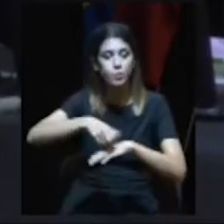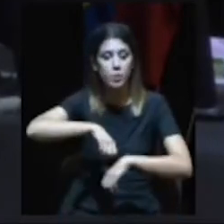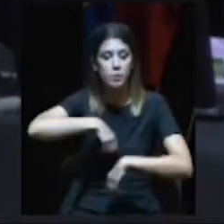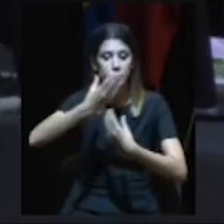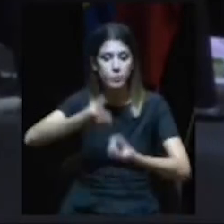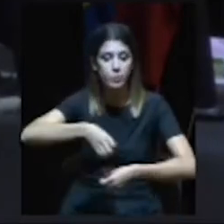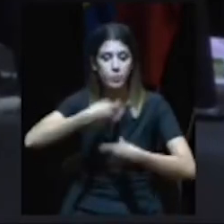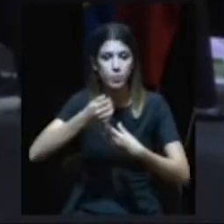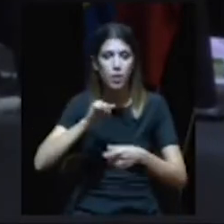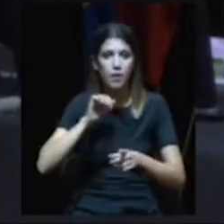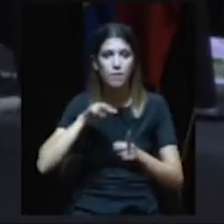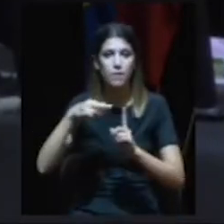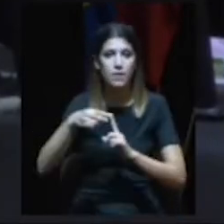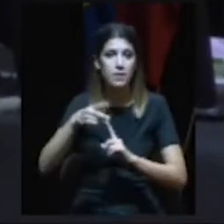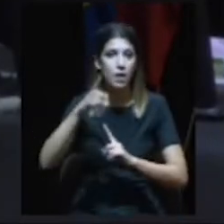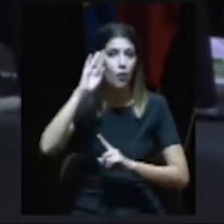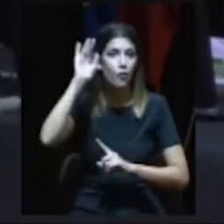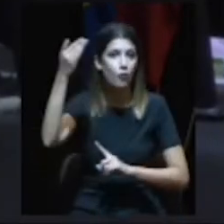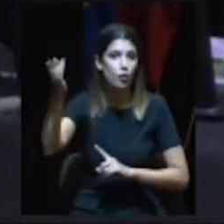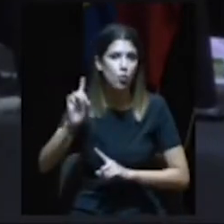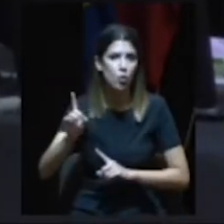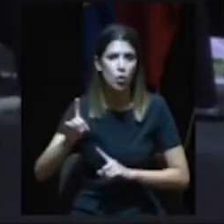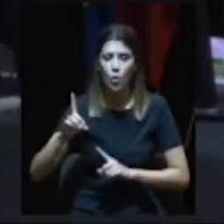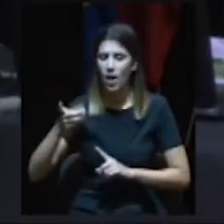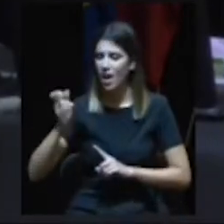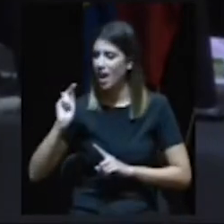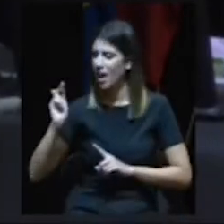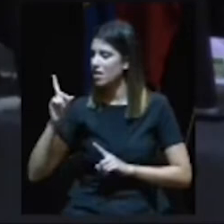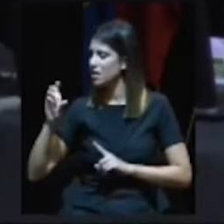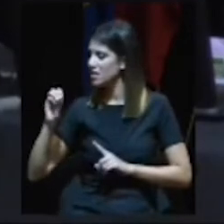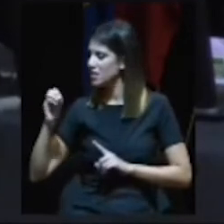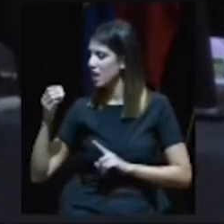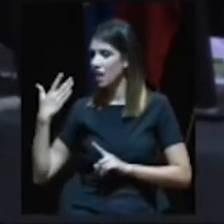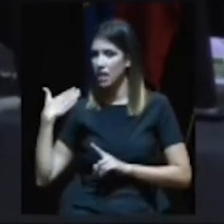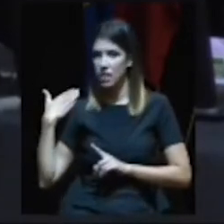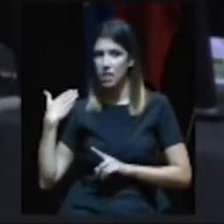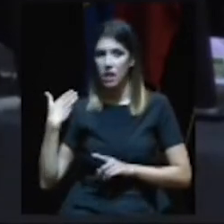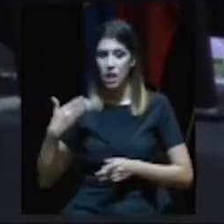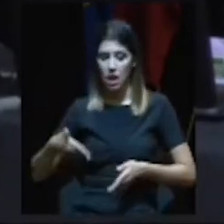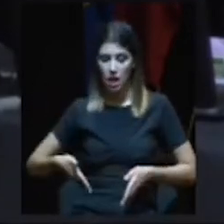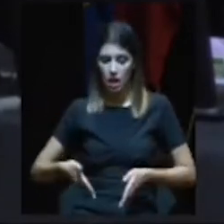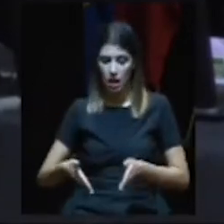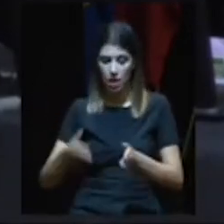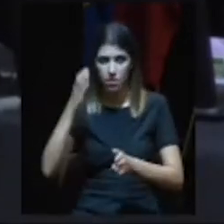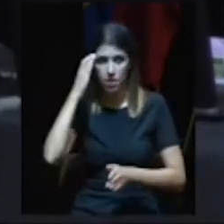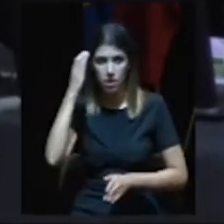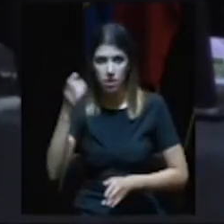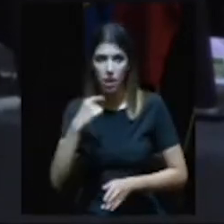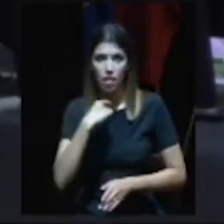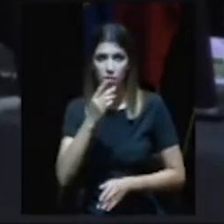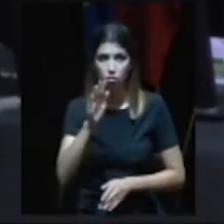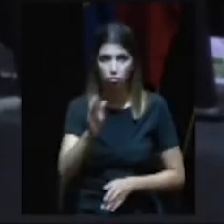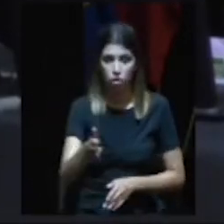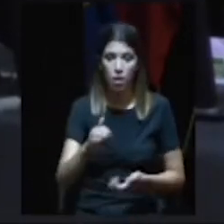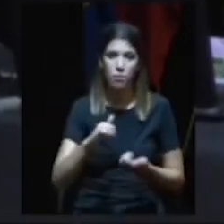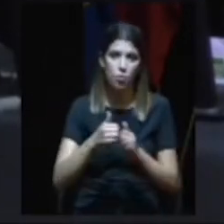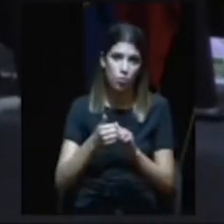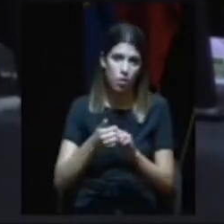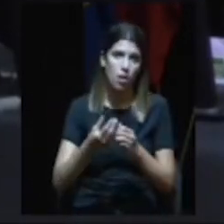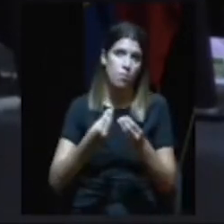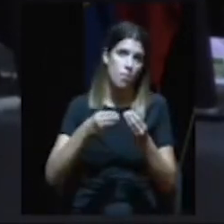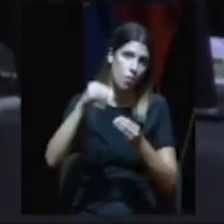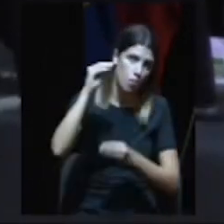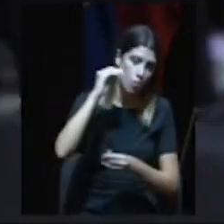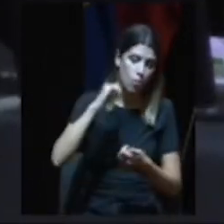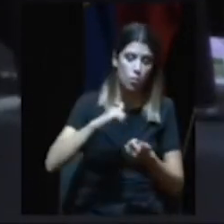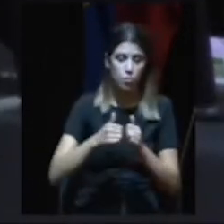e não dos anos 60. Assim, a Almirante Reis, como já aqui foi dito, tem vários problemas. Tem um problema